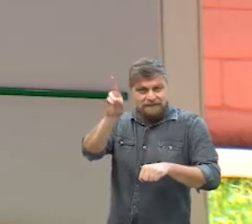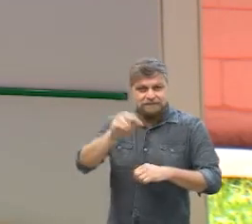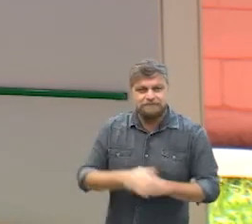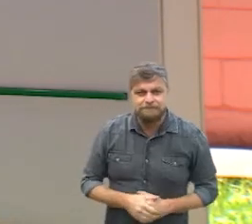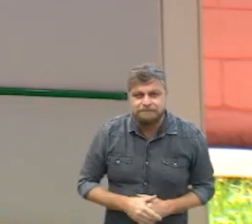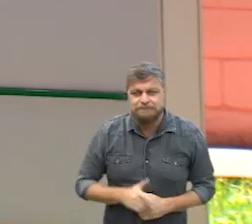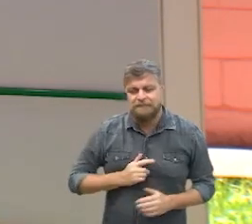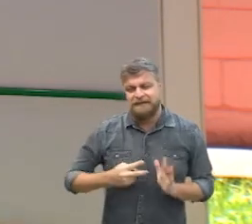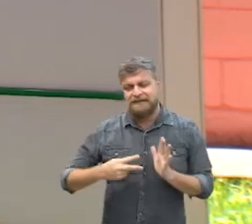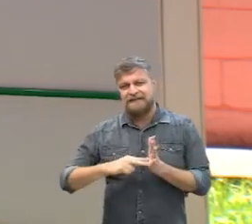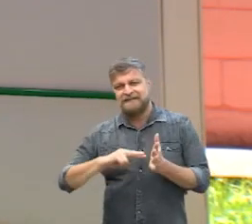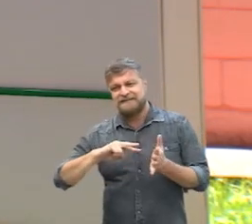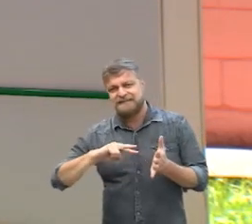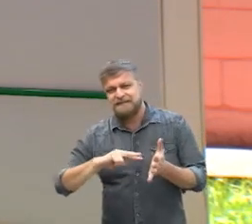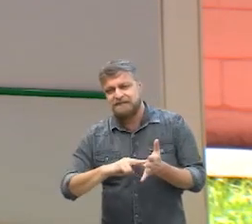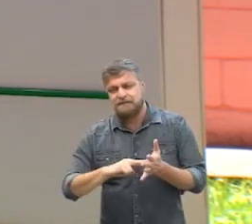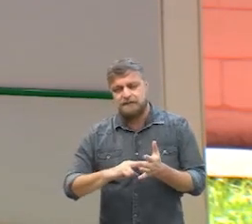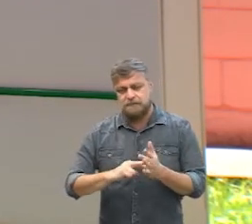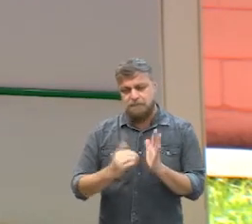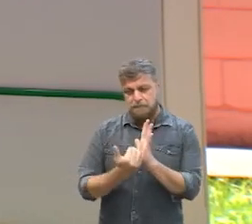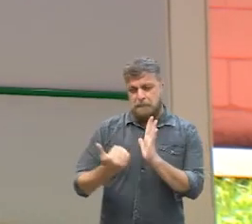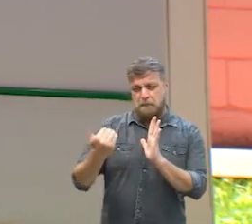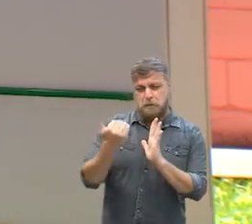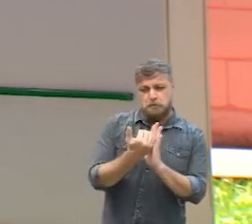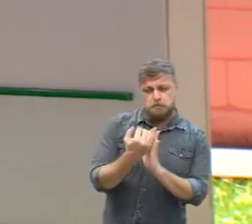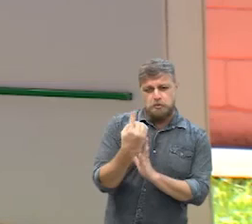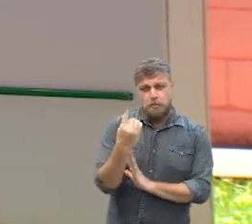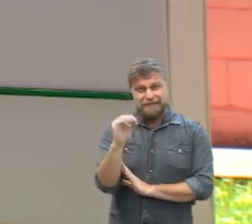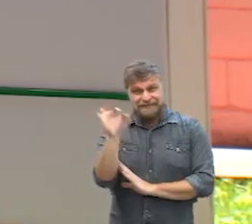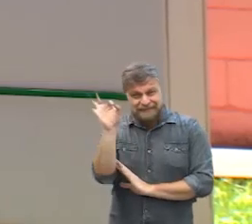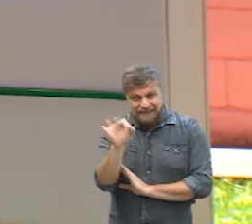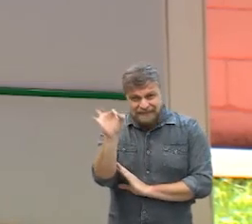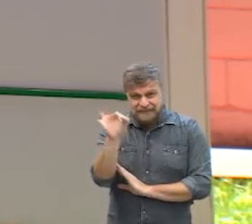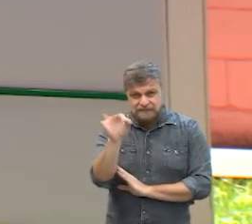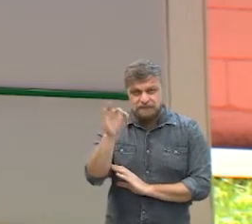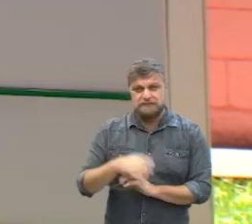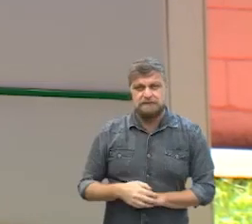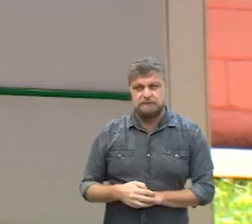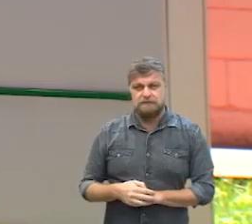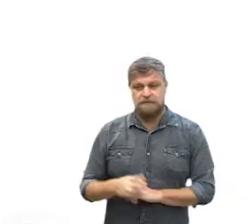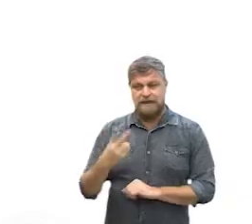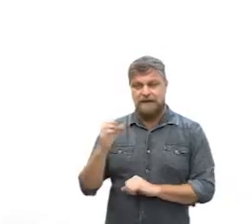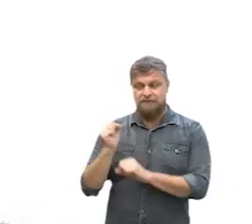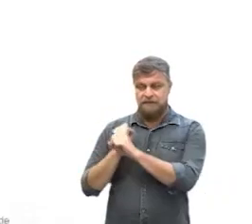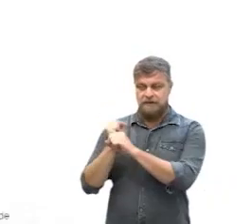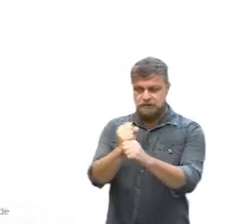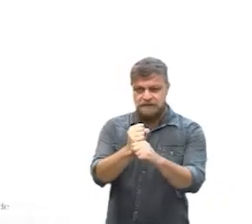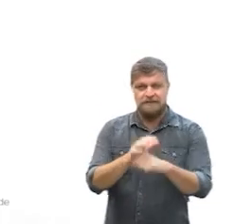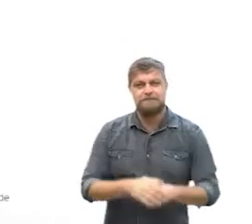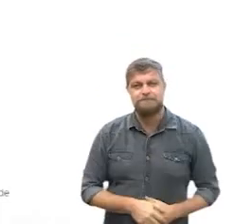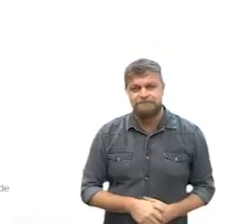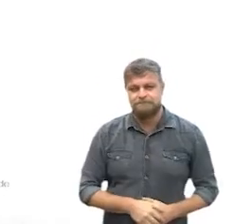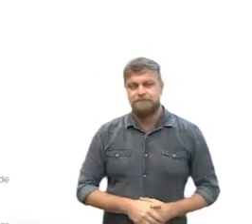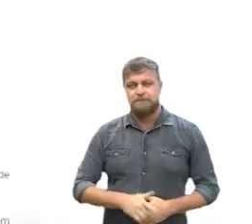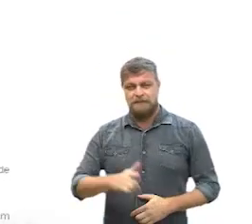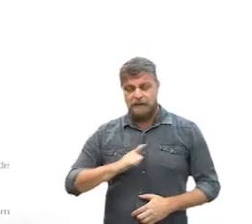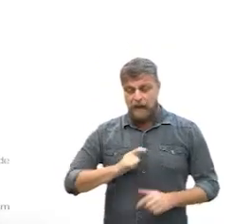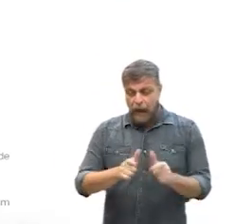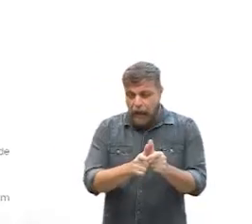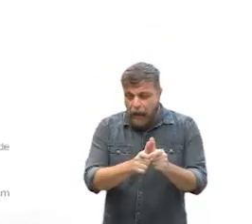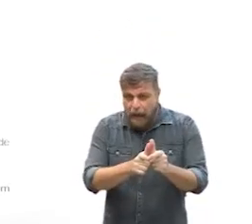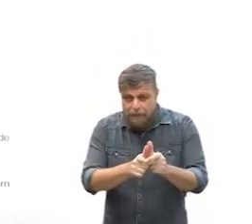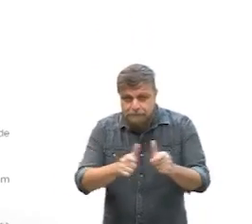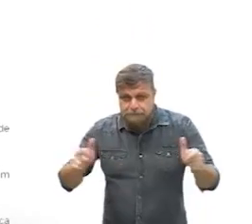o que corresponde a um aumento de 10% nas últimas 2 décadas. Bom, e apesar de serem a maioria